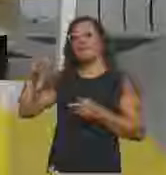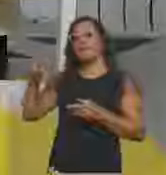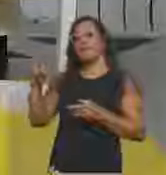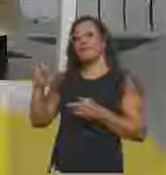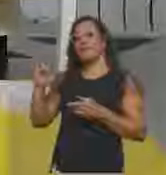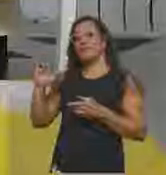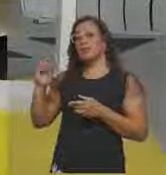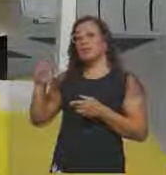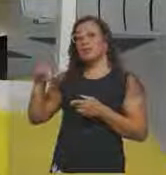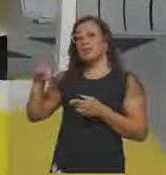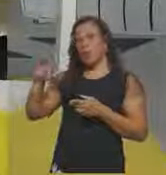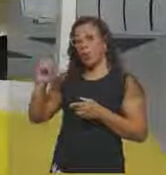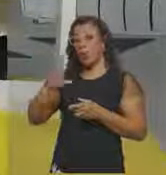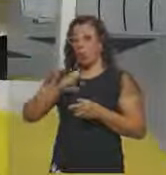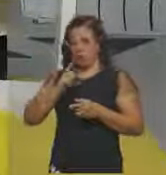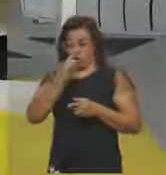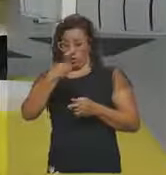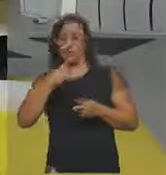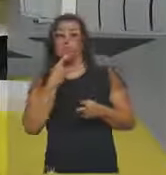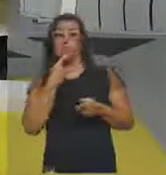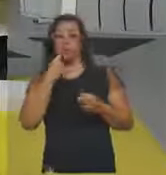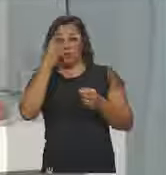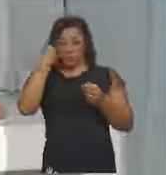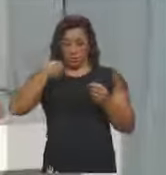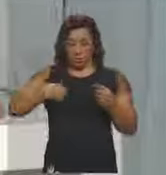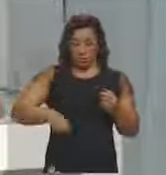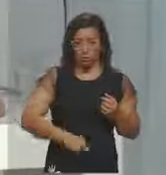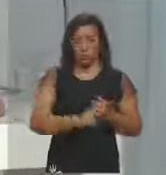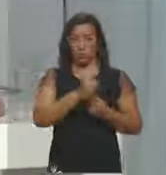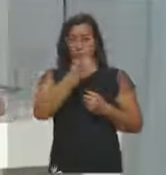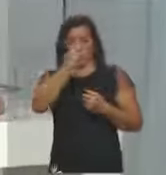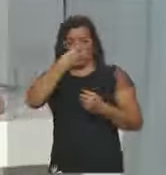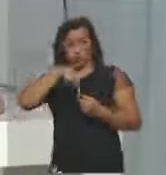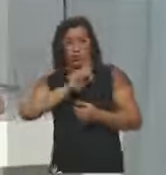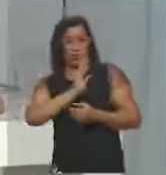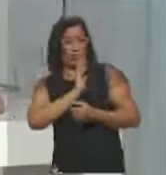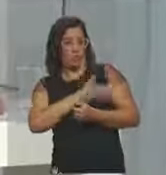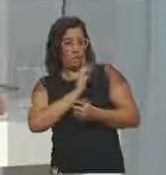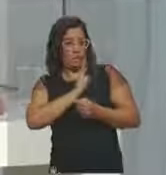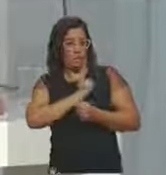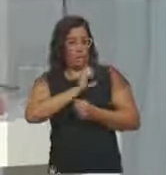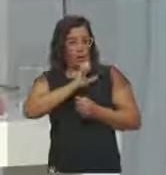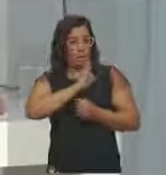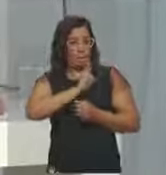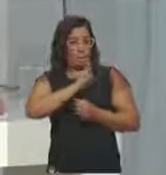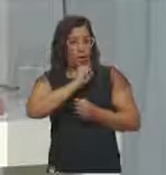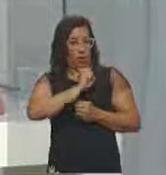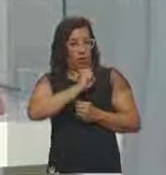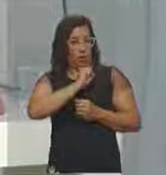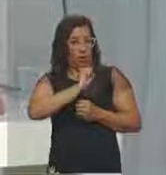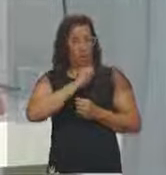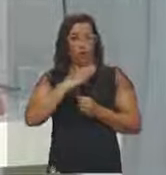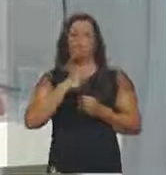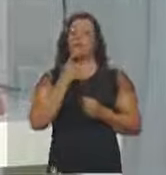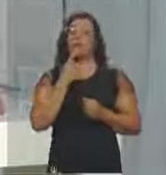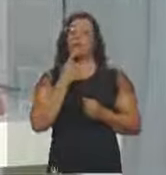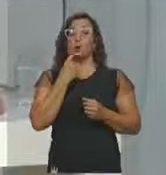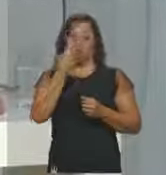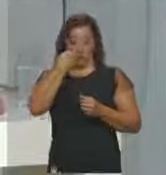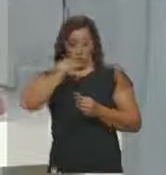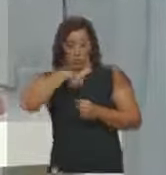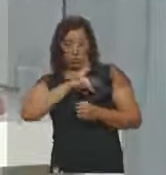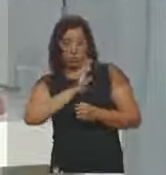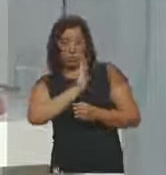partem as artérias que levam o sangue para o corpo. E o sangue que vem do corpo para o